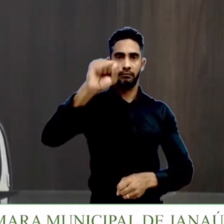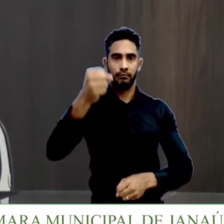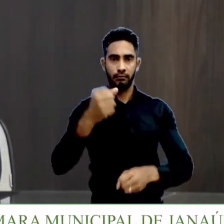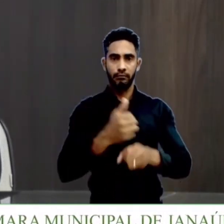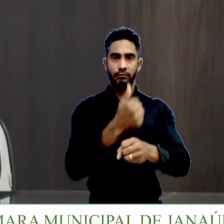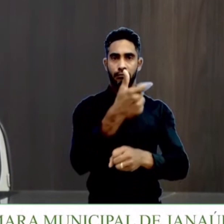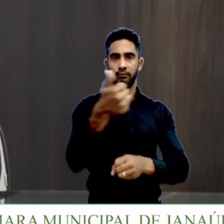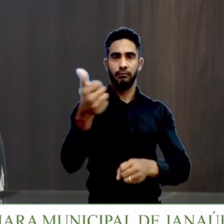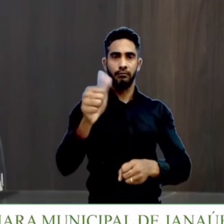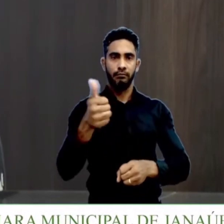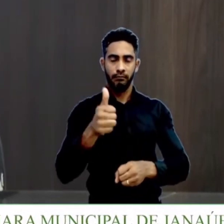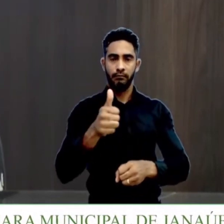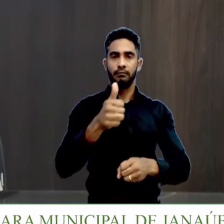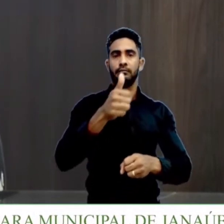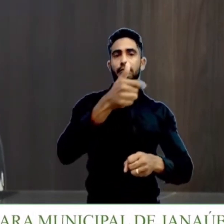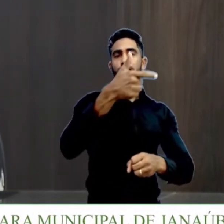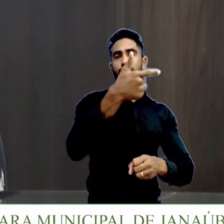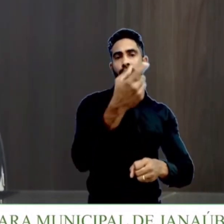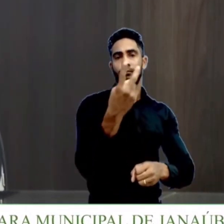1958/2011,